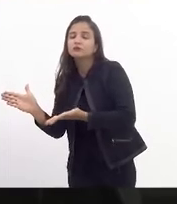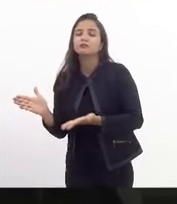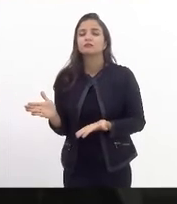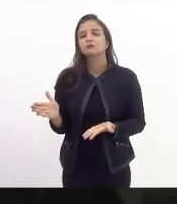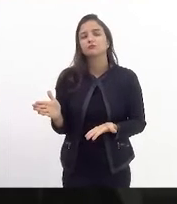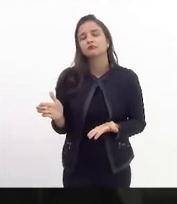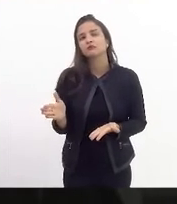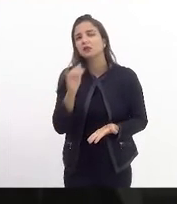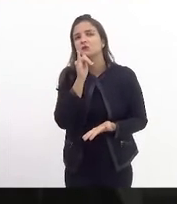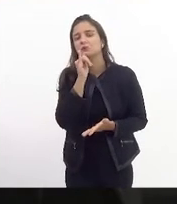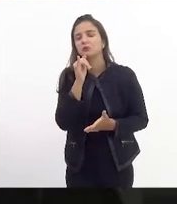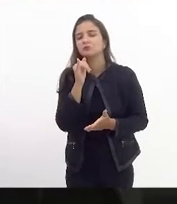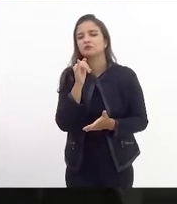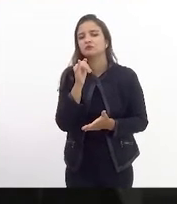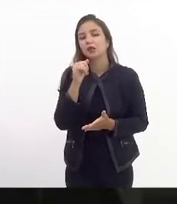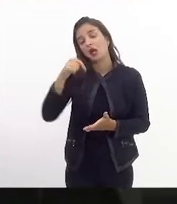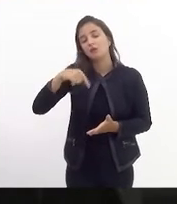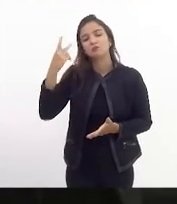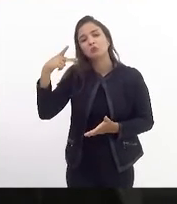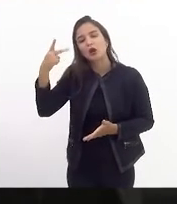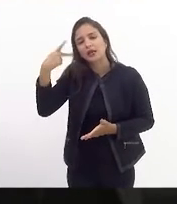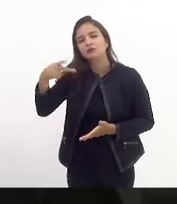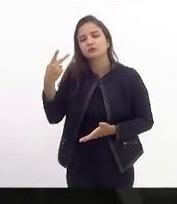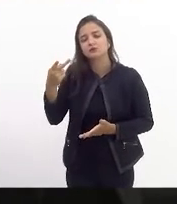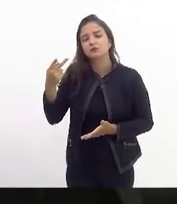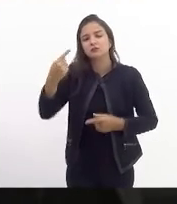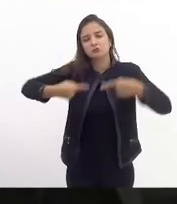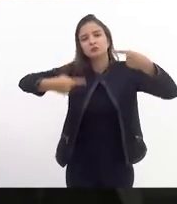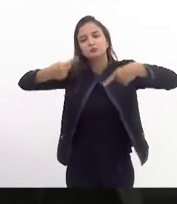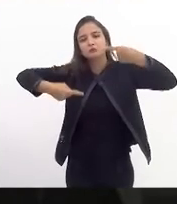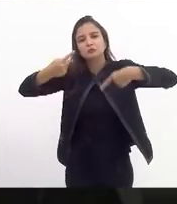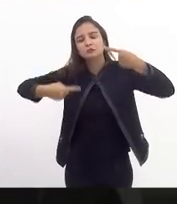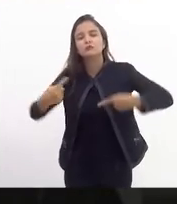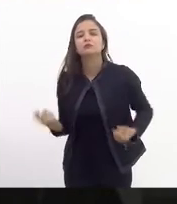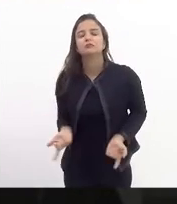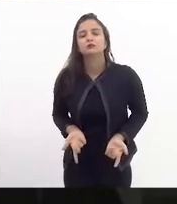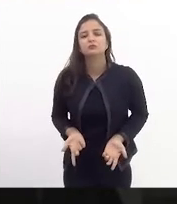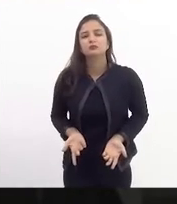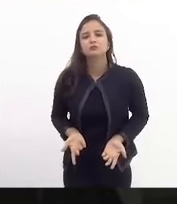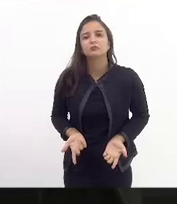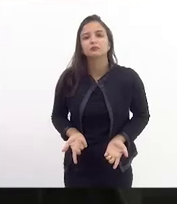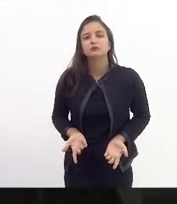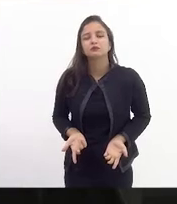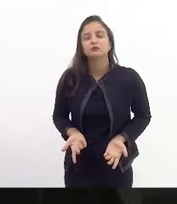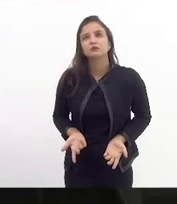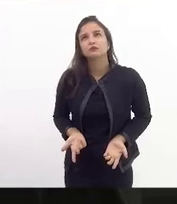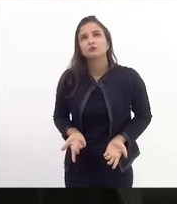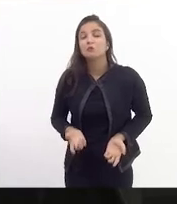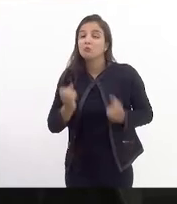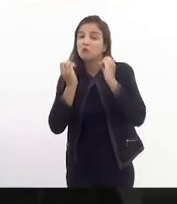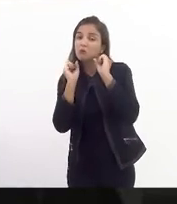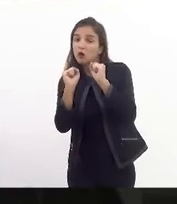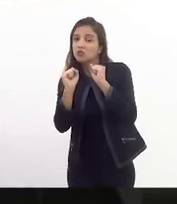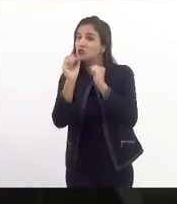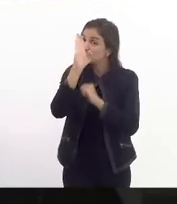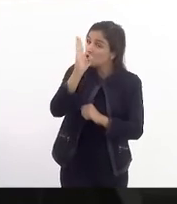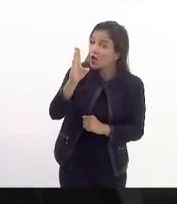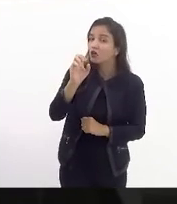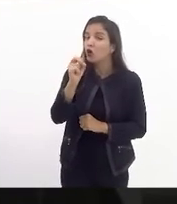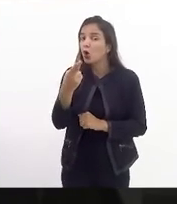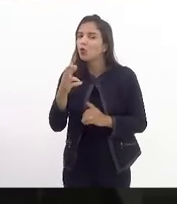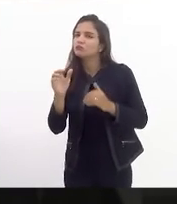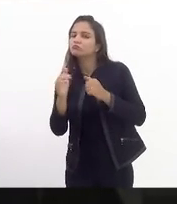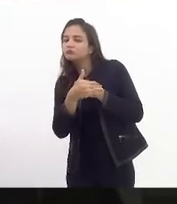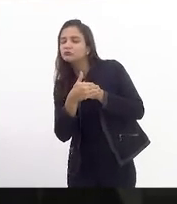da classe política, de uma forma direta ou indireta, acabam